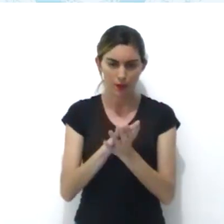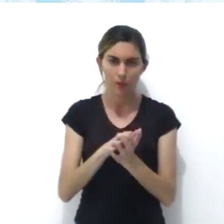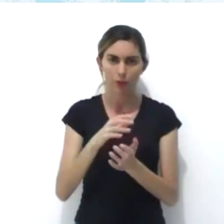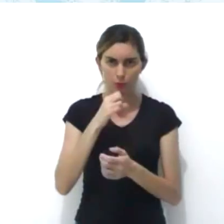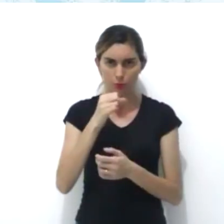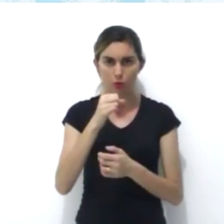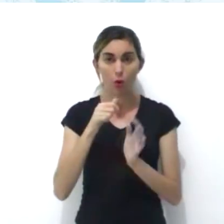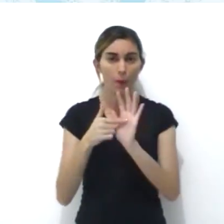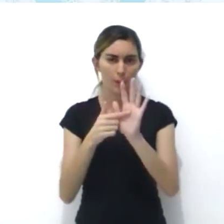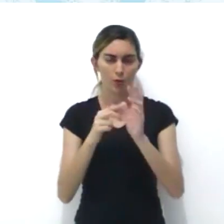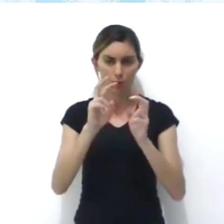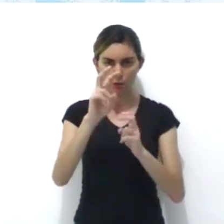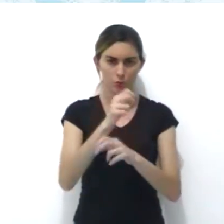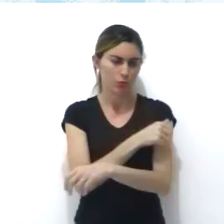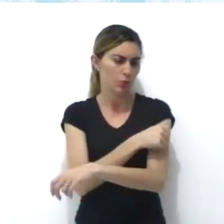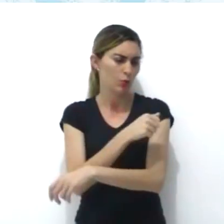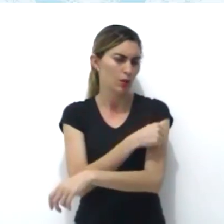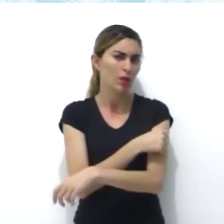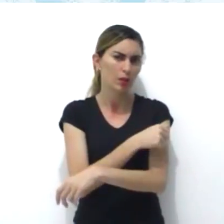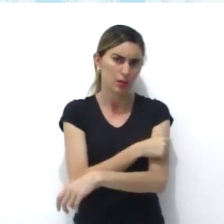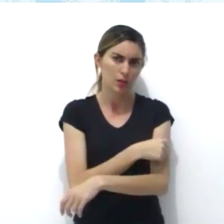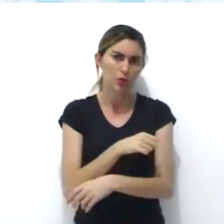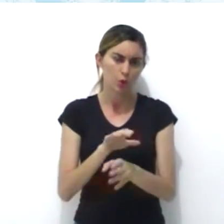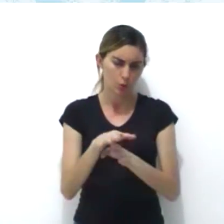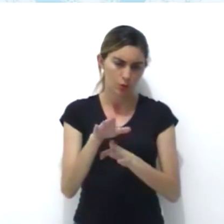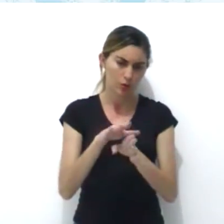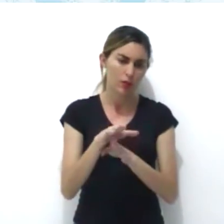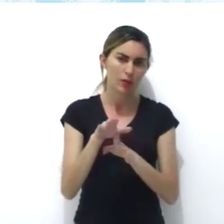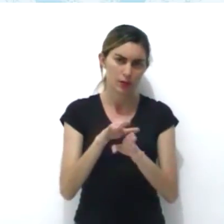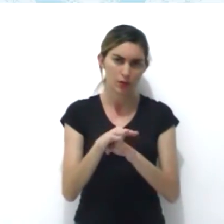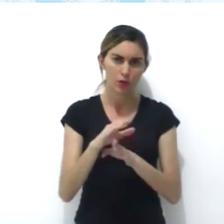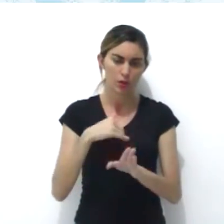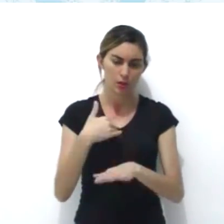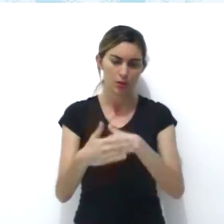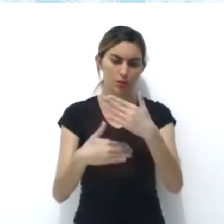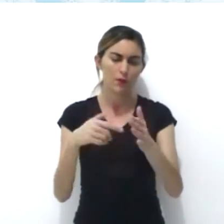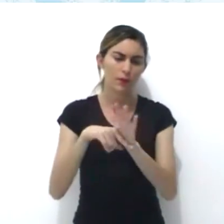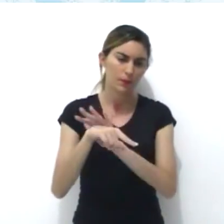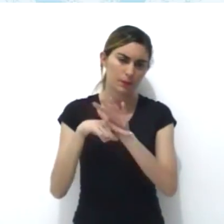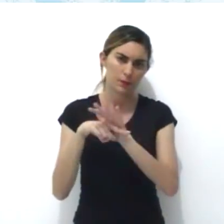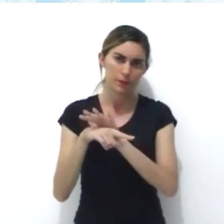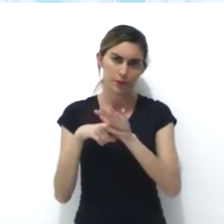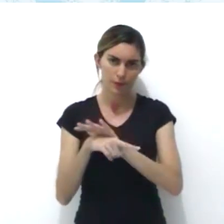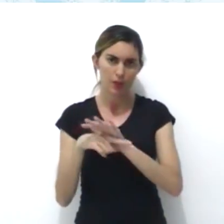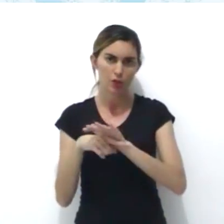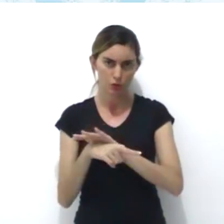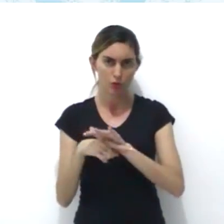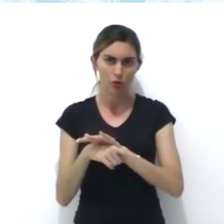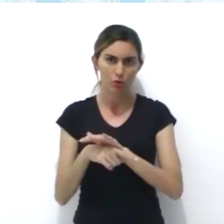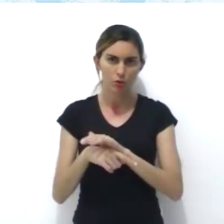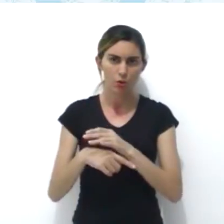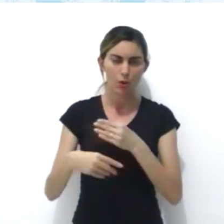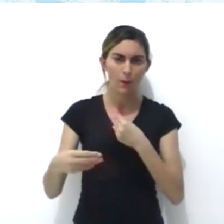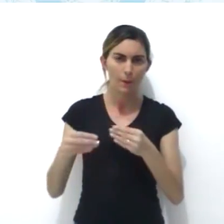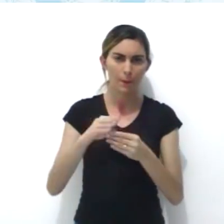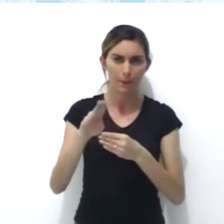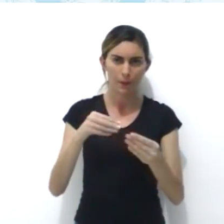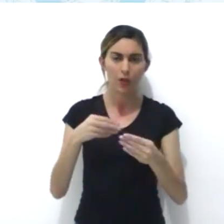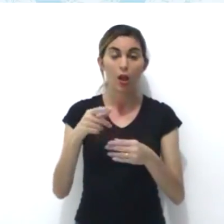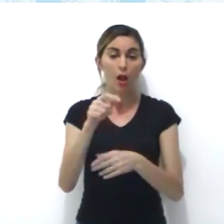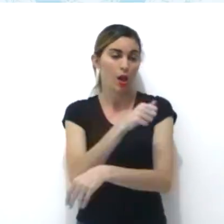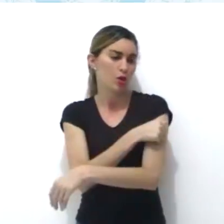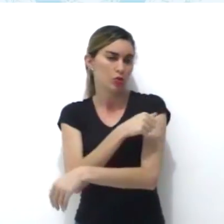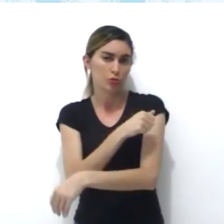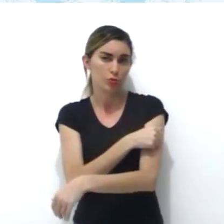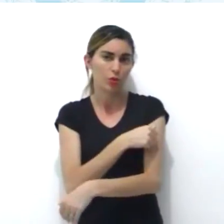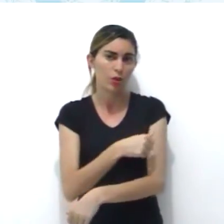de Pernambuco, mostra 5 alunos que são meus orientandos. Eles desenvolveram uma pesquisa do bioplástico